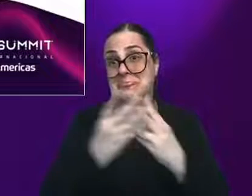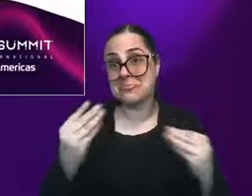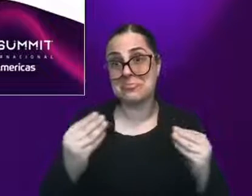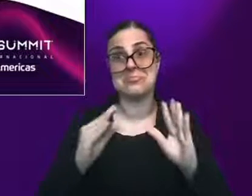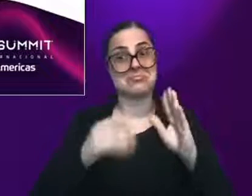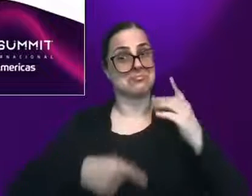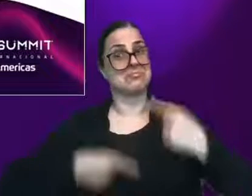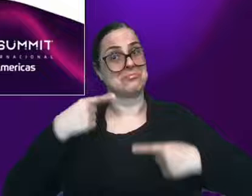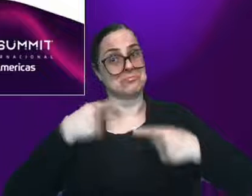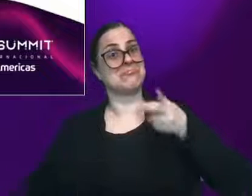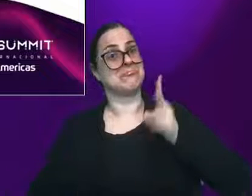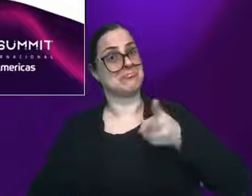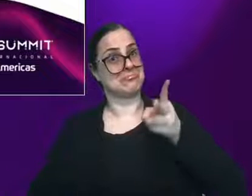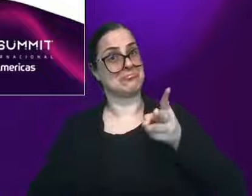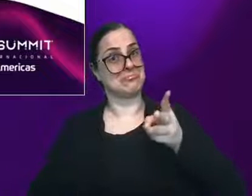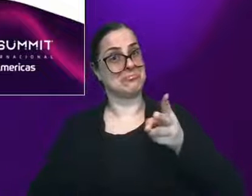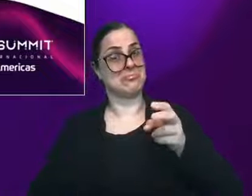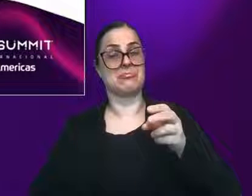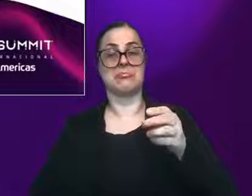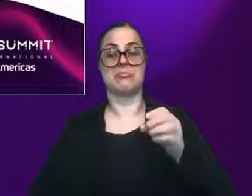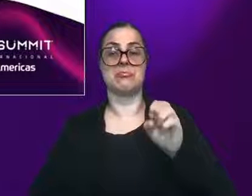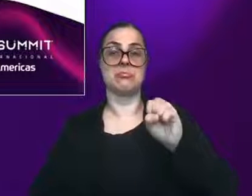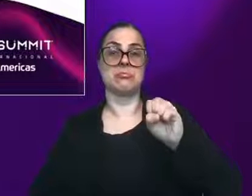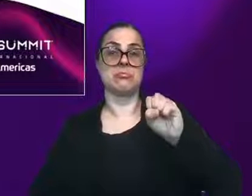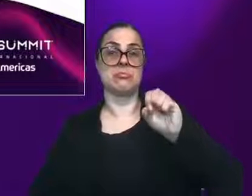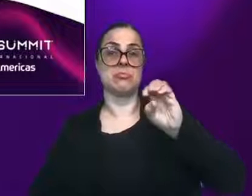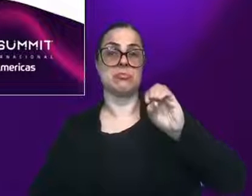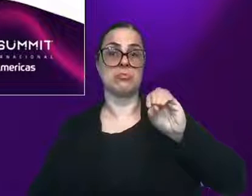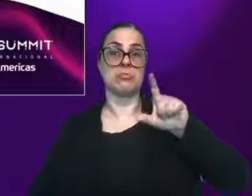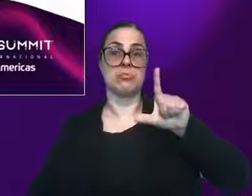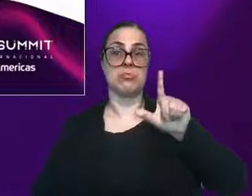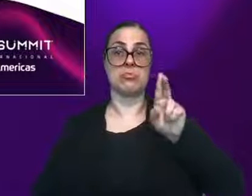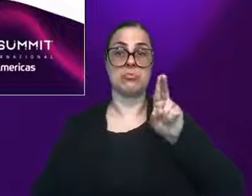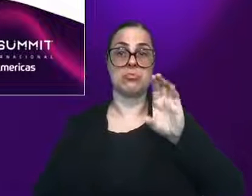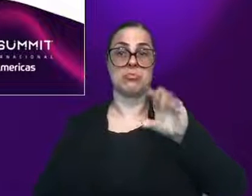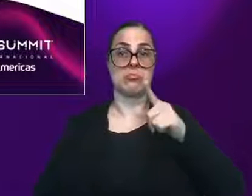solução balanceada. Eu não vou